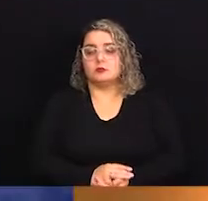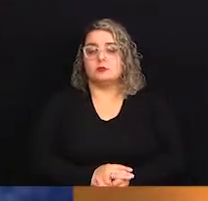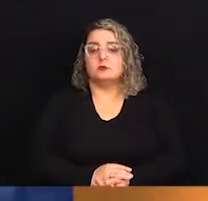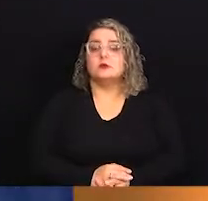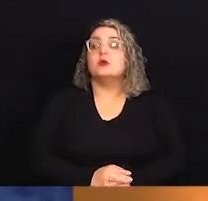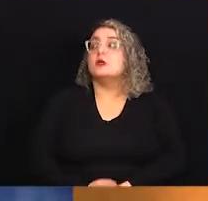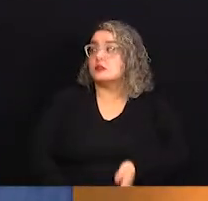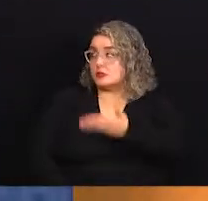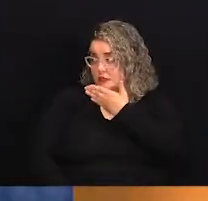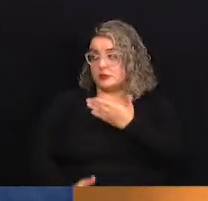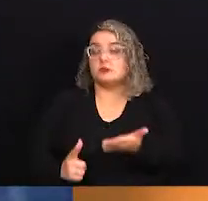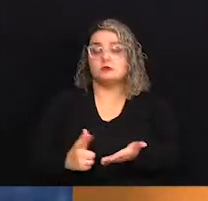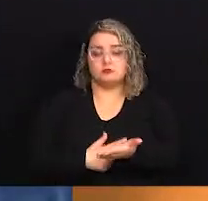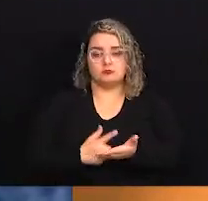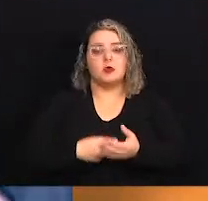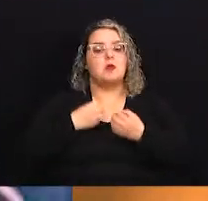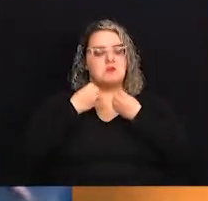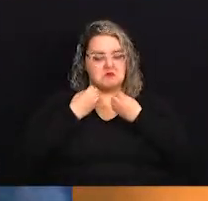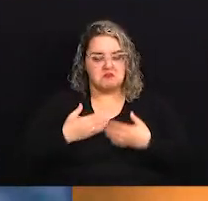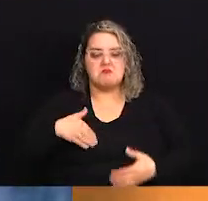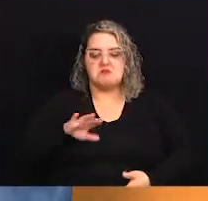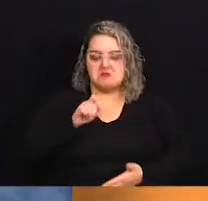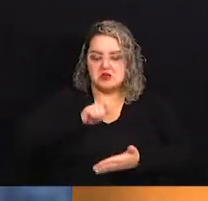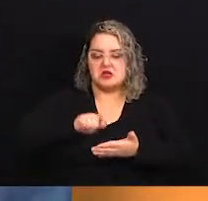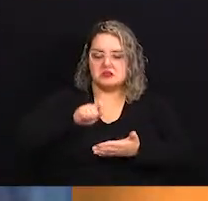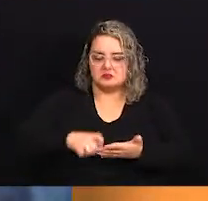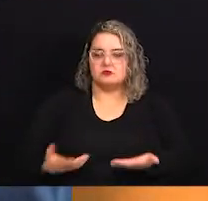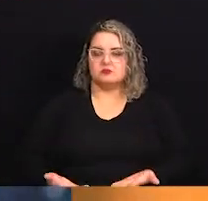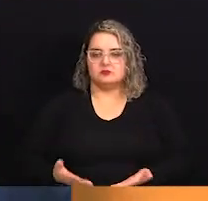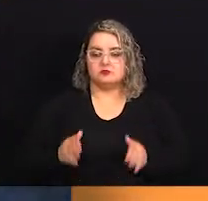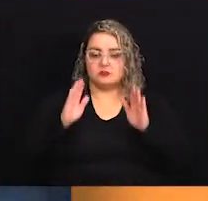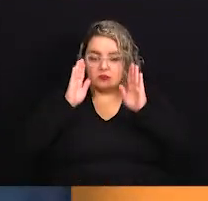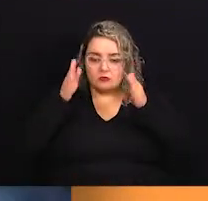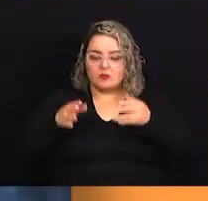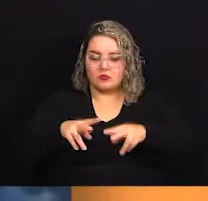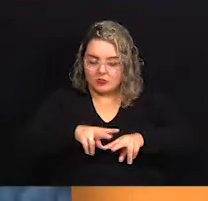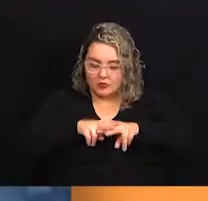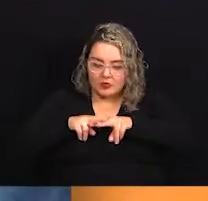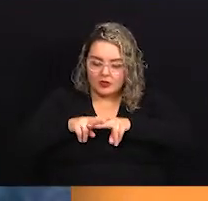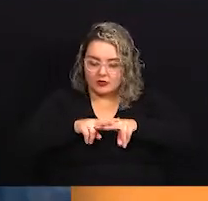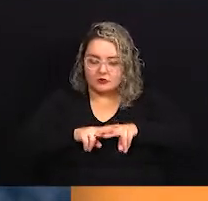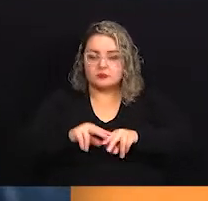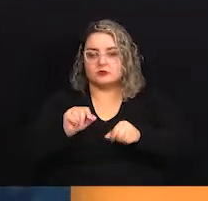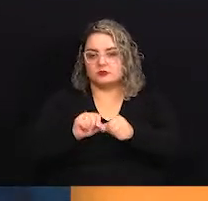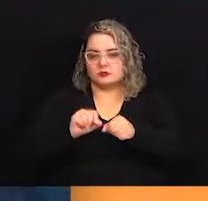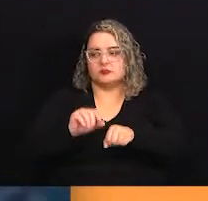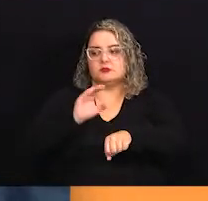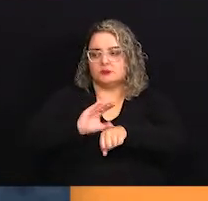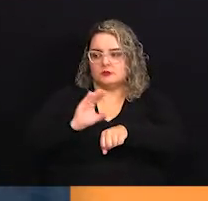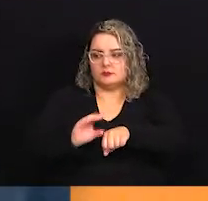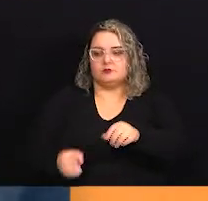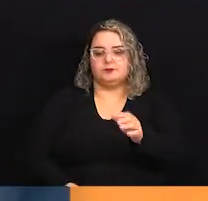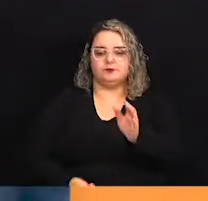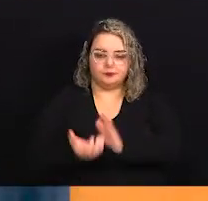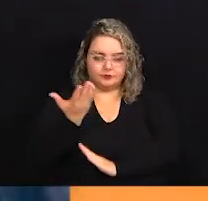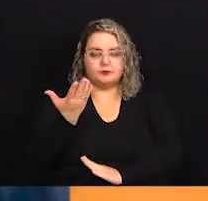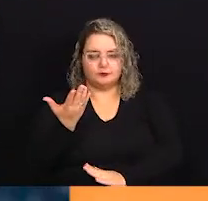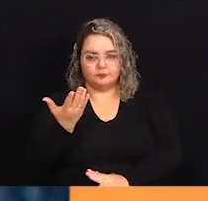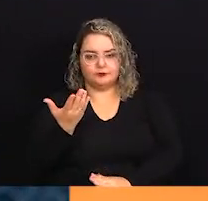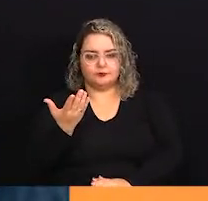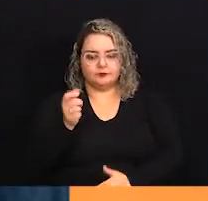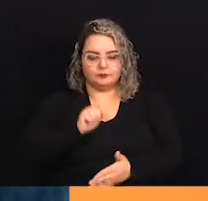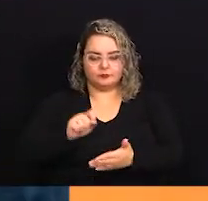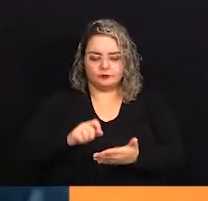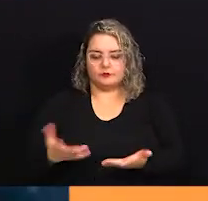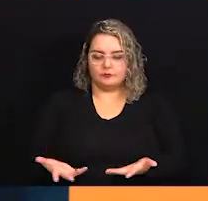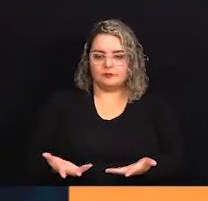Então, esse livro, com certeza, é o mais bem escrito. Assim, eu foquei muito na revisão e eu fiz alguns cursos de escrita criativa que acabaram